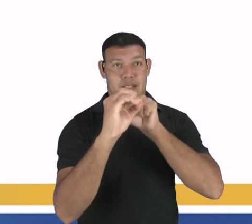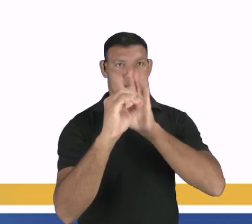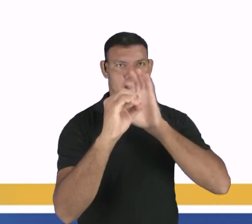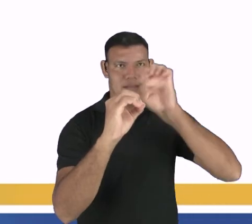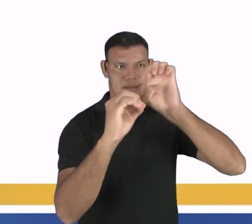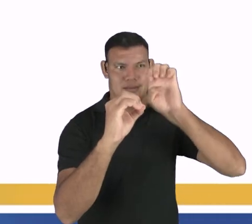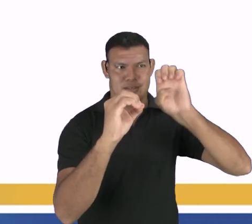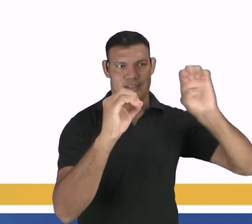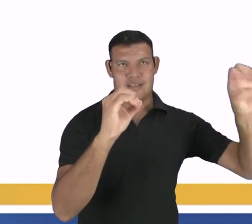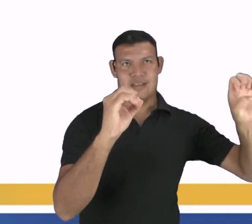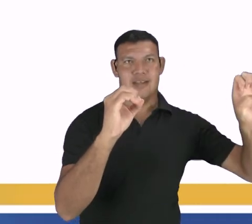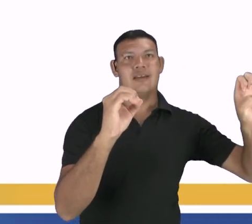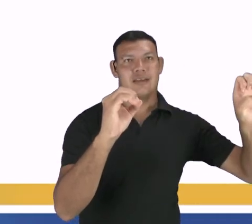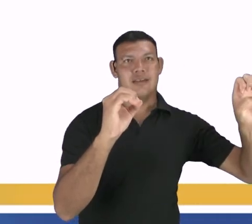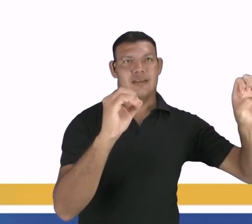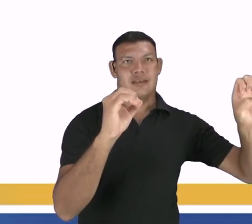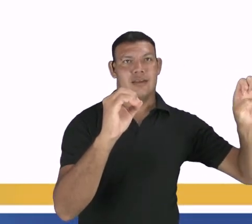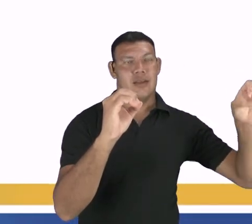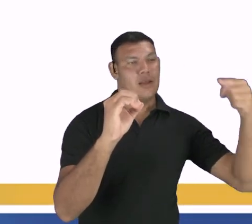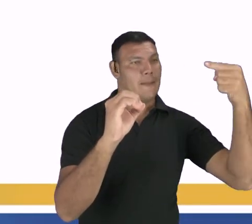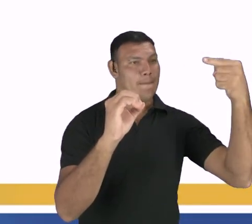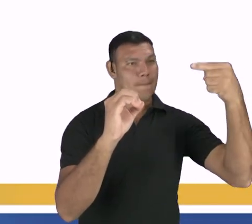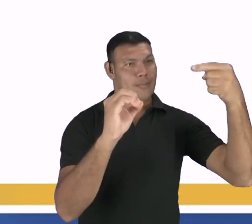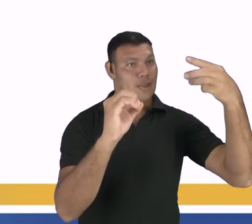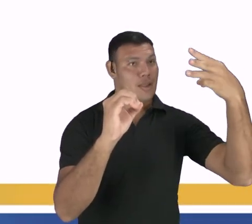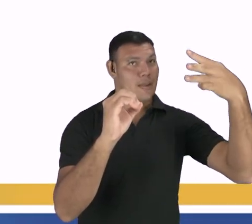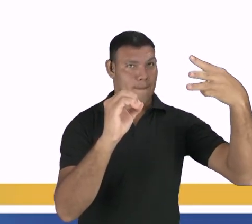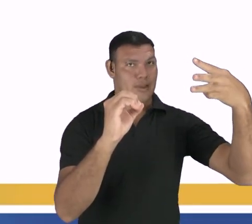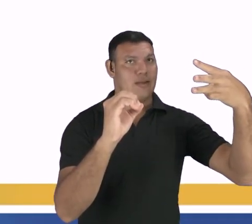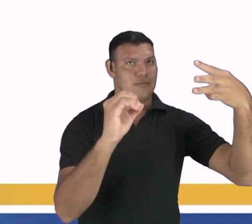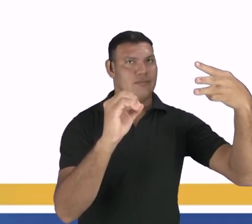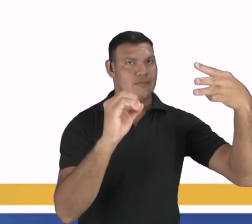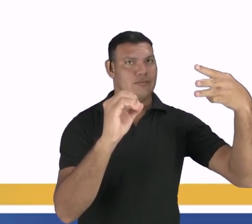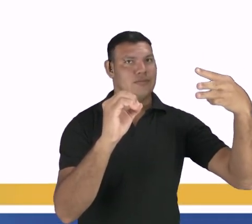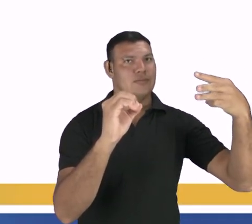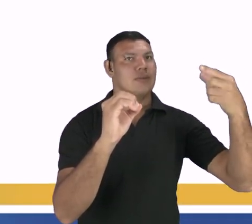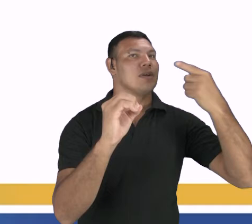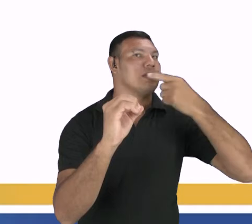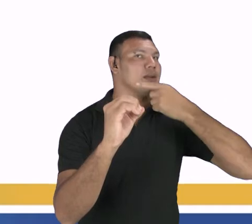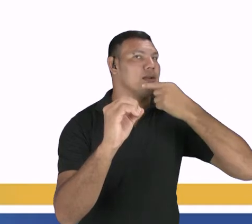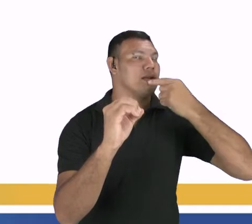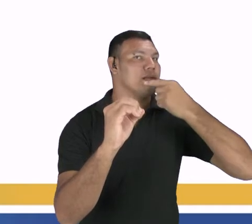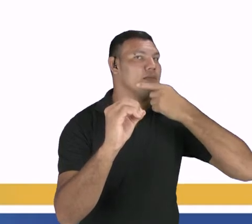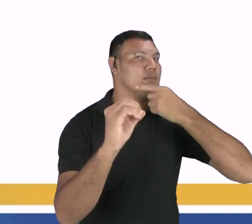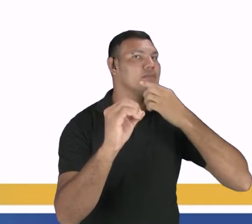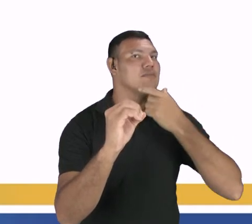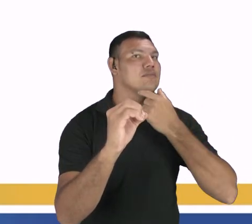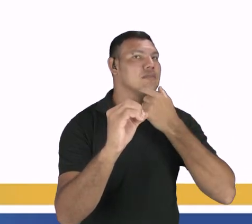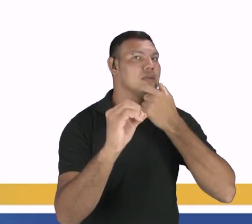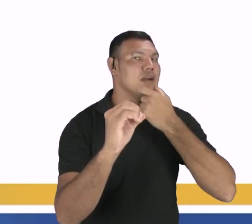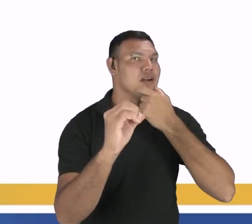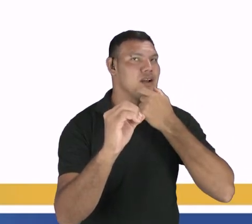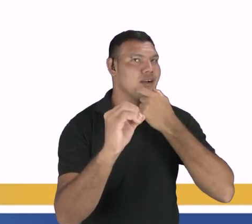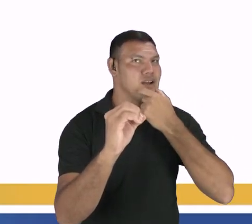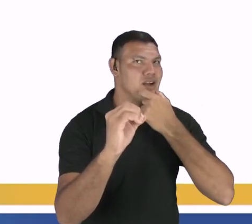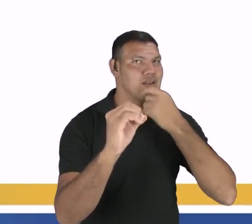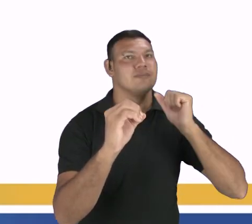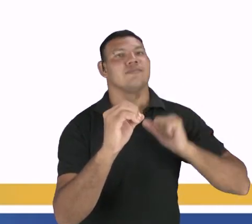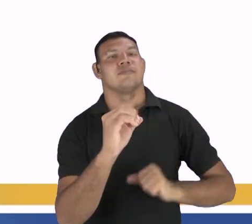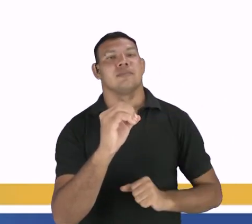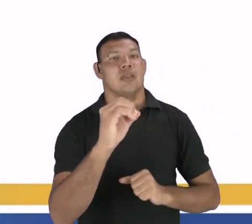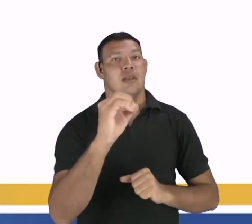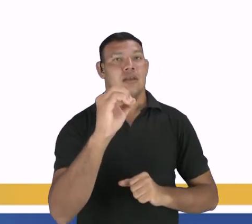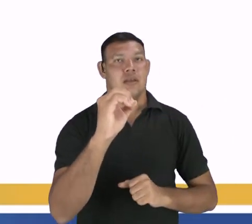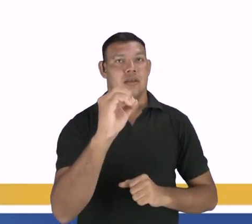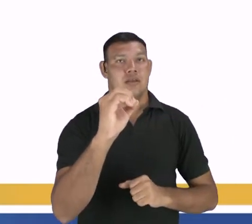para a esquerda da reta numérica, né? A temperatura de Londres, na Inglaterra, de menos 3 graus Celsius. Agora